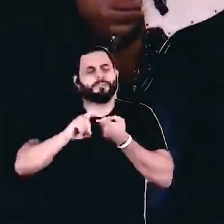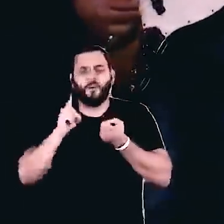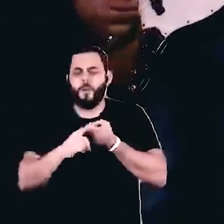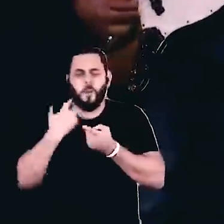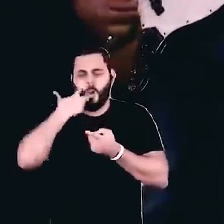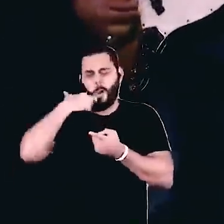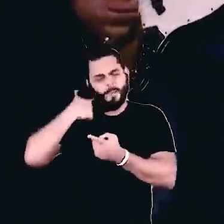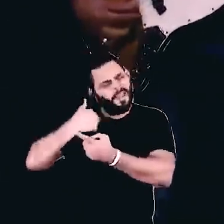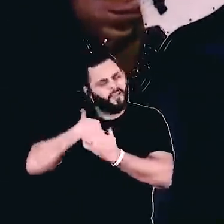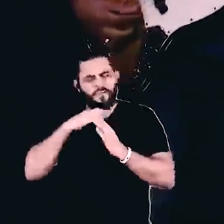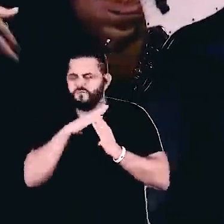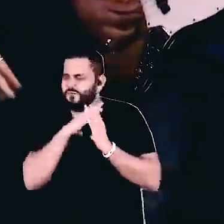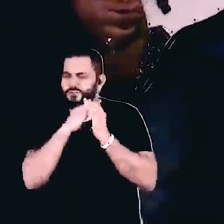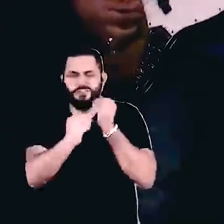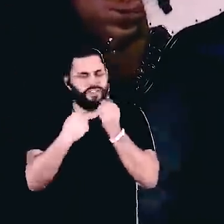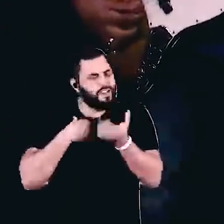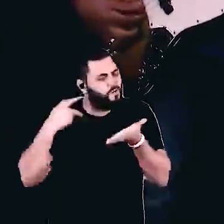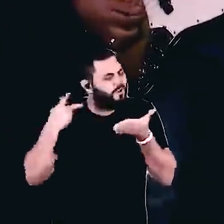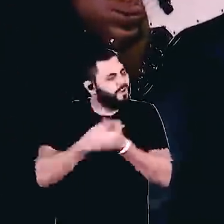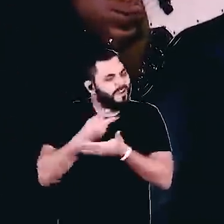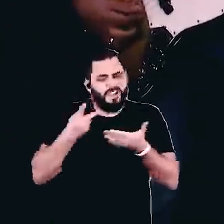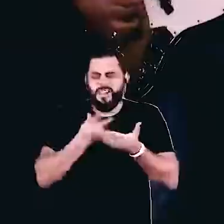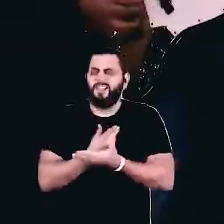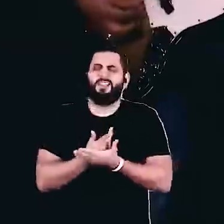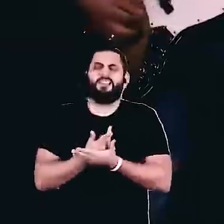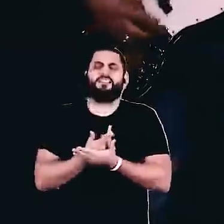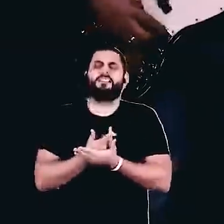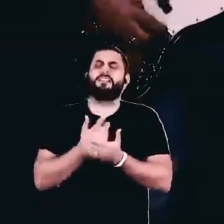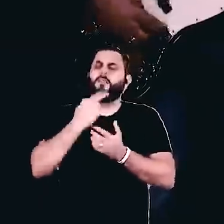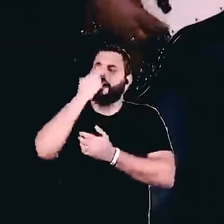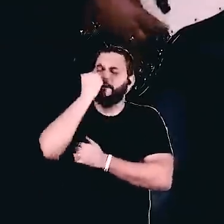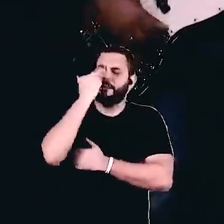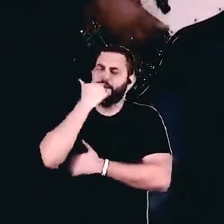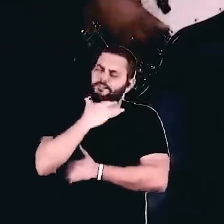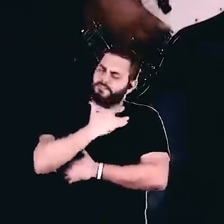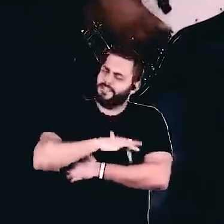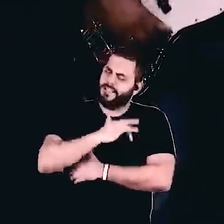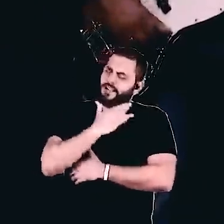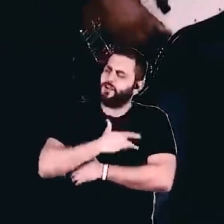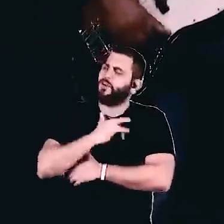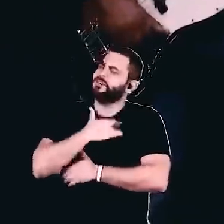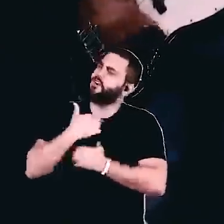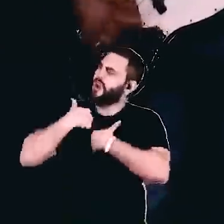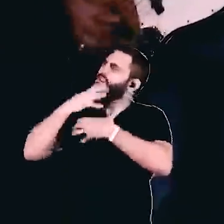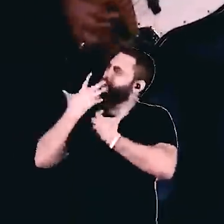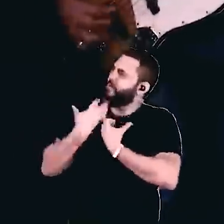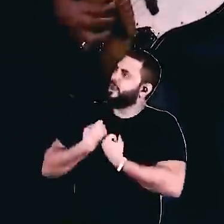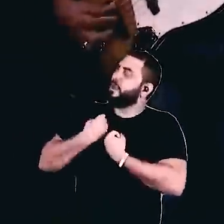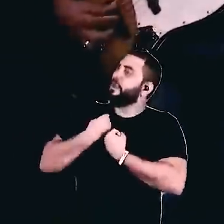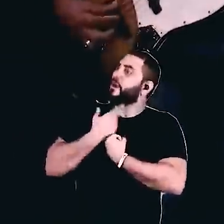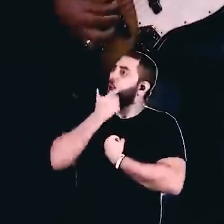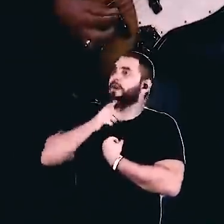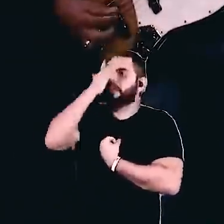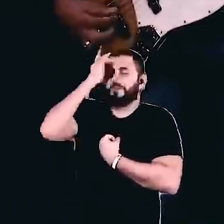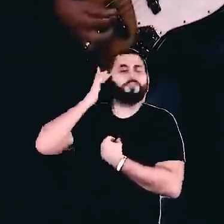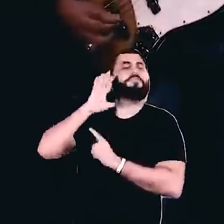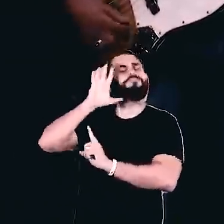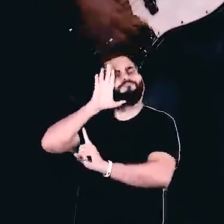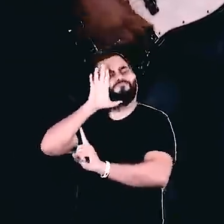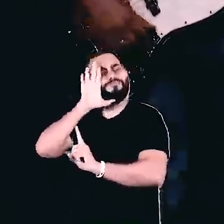também fugi, um dia eu também errei. E com a mesma misericórdia que eu fui tratada, eu quero tratar outras